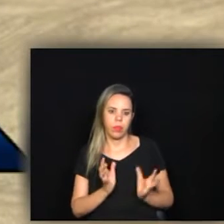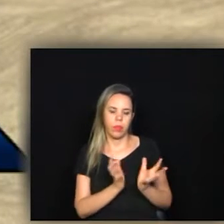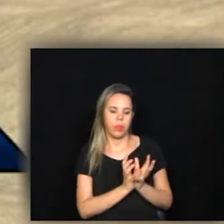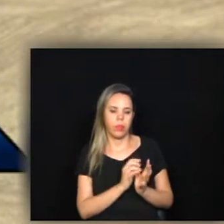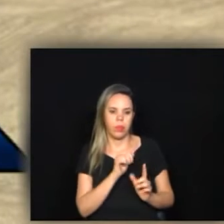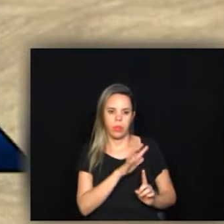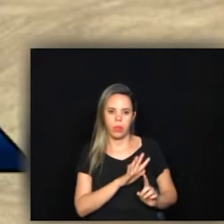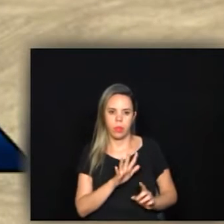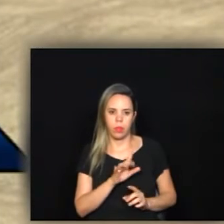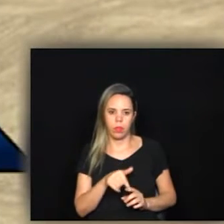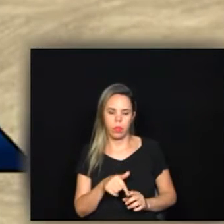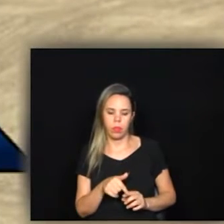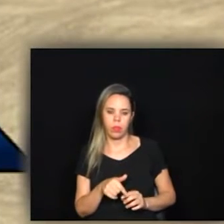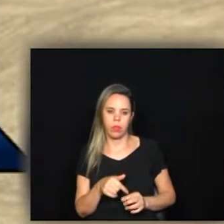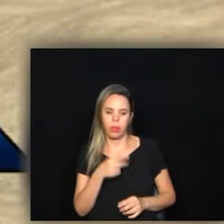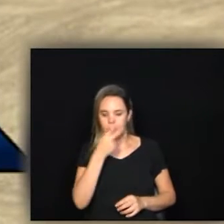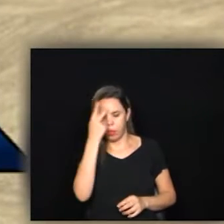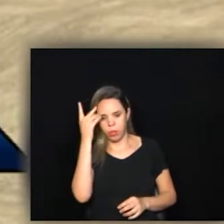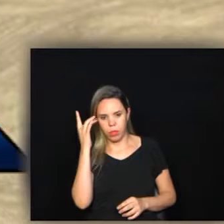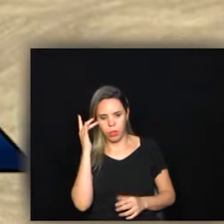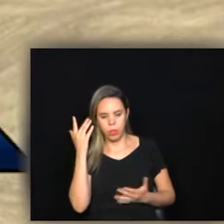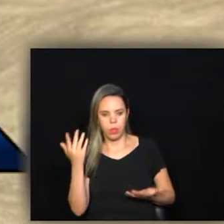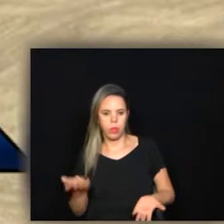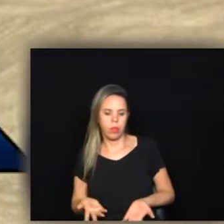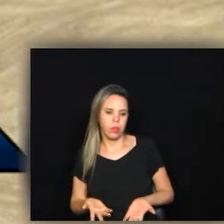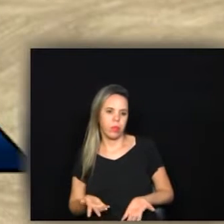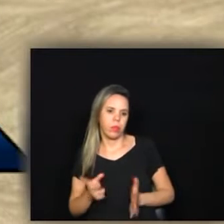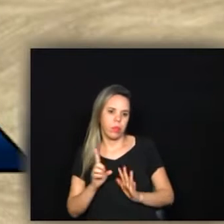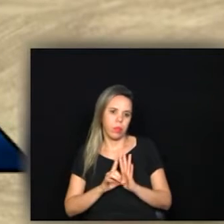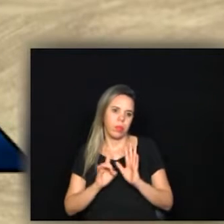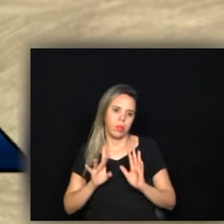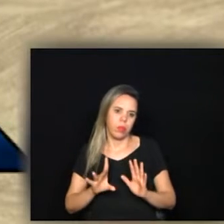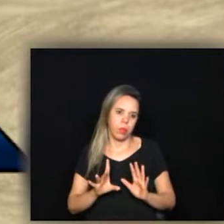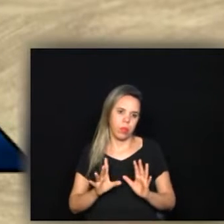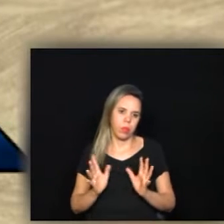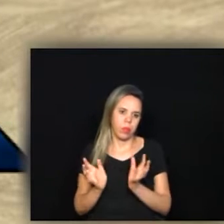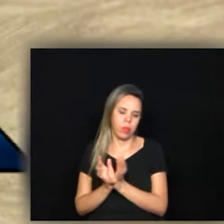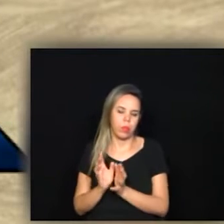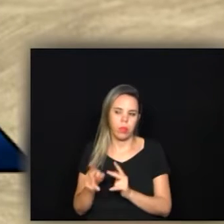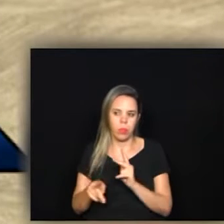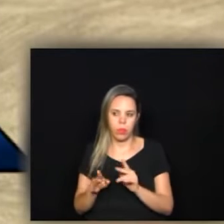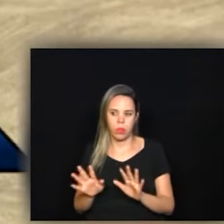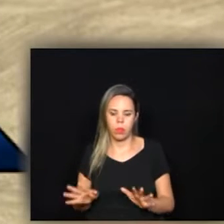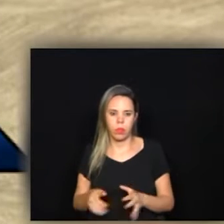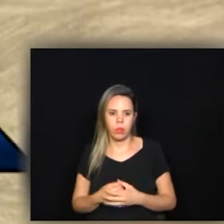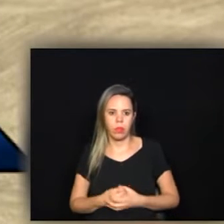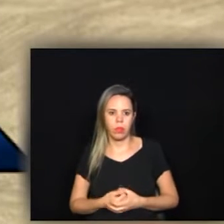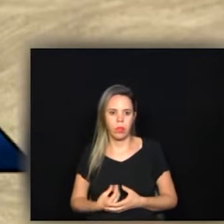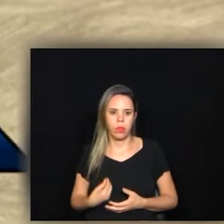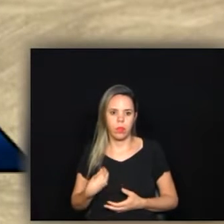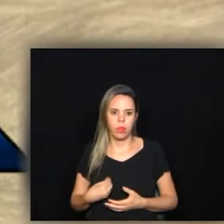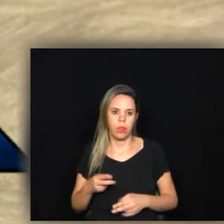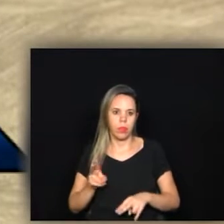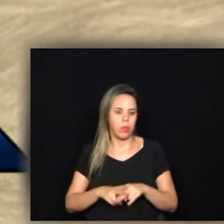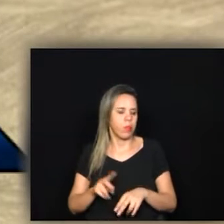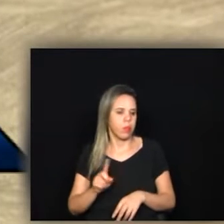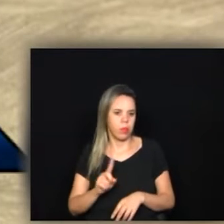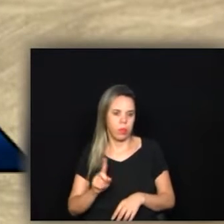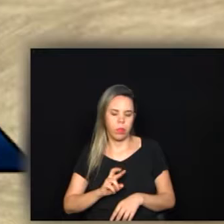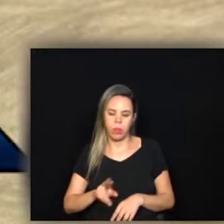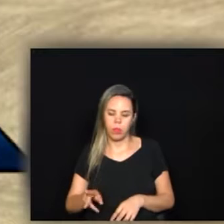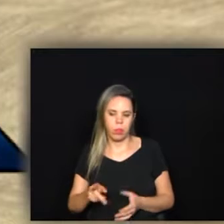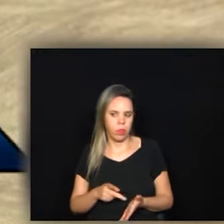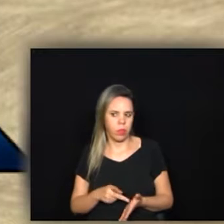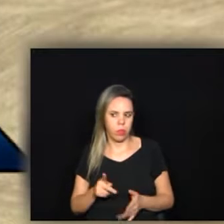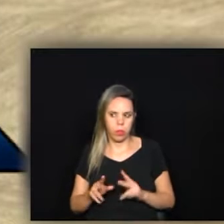da sociedade, que é essa visão que as pessoas têm, né? Que os direitos humanos são apenas para as pessoas que estão encarceradas, mas isso não é